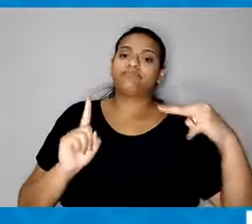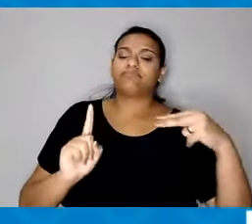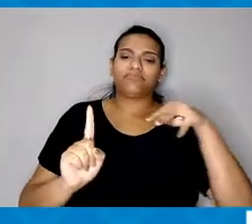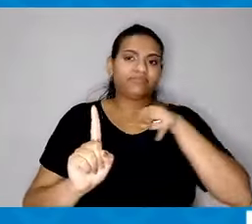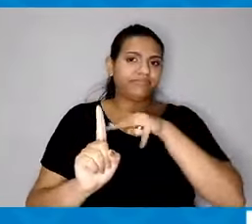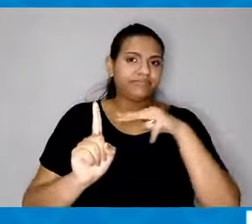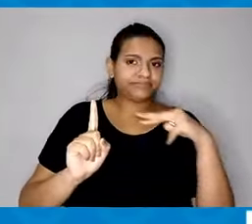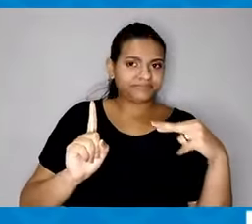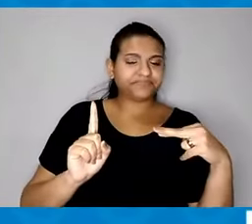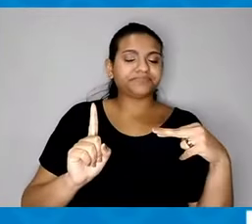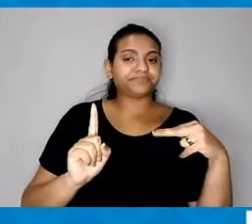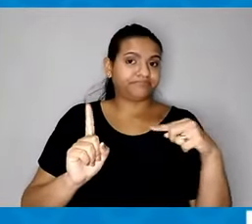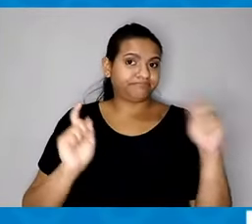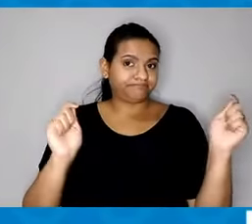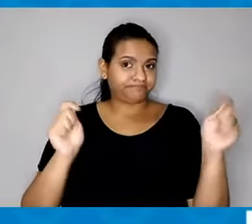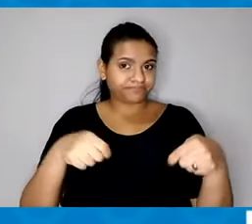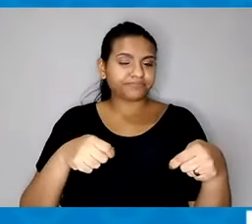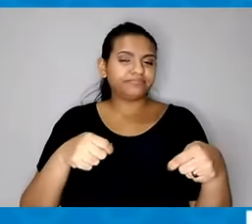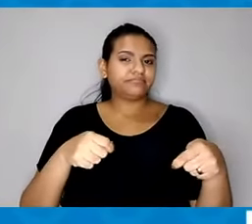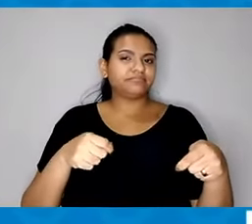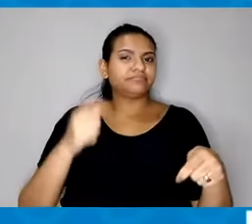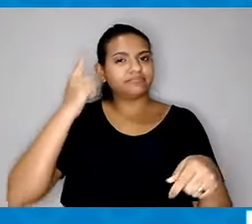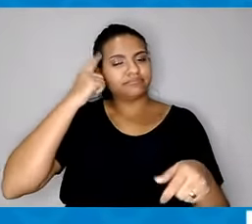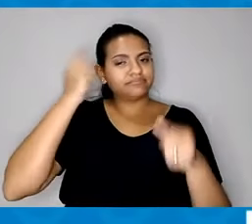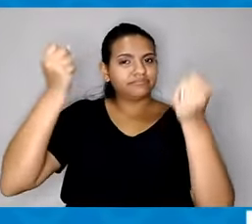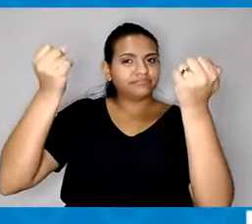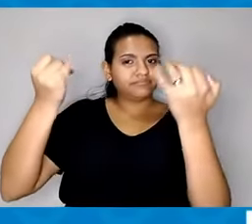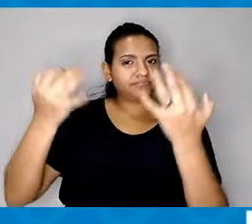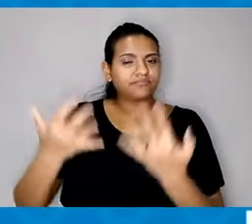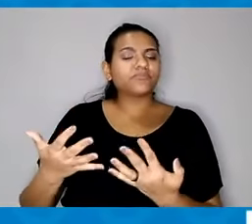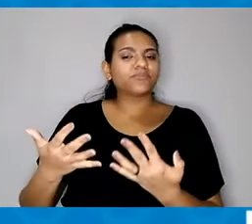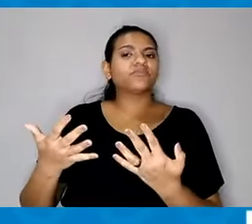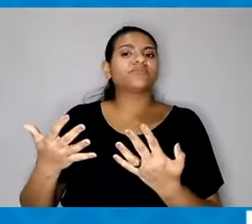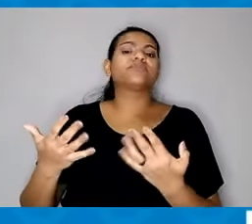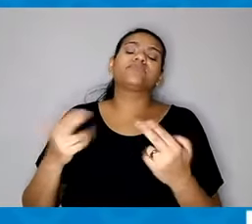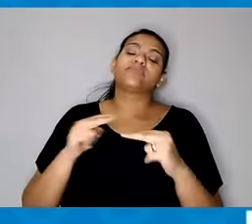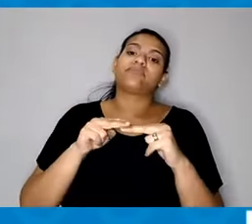ser capaz de construir a justificativa e, portanto,